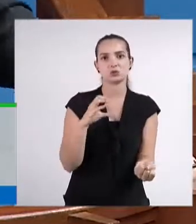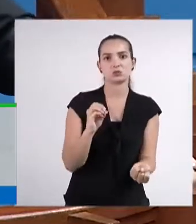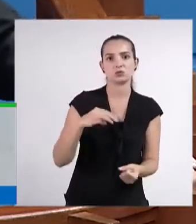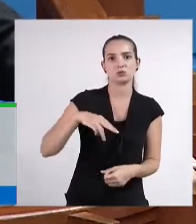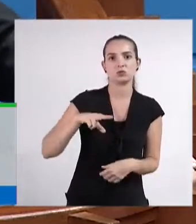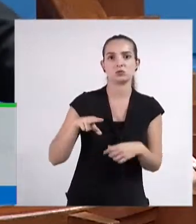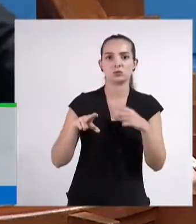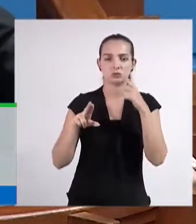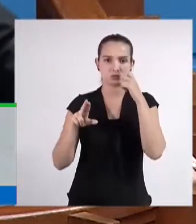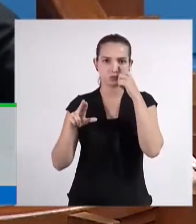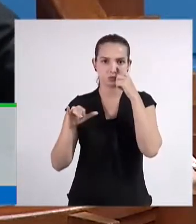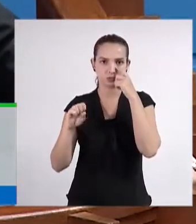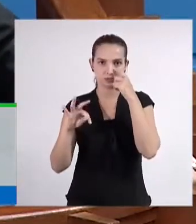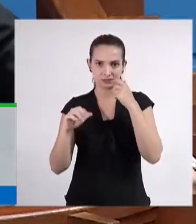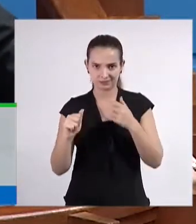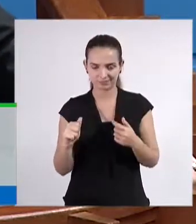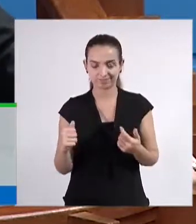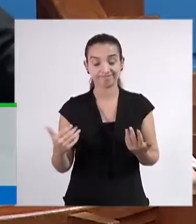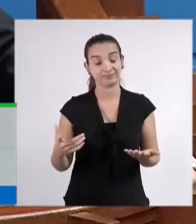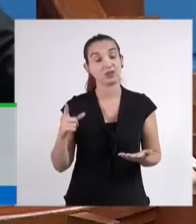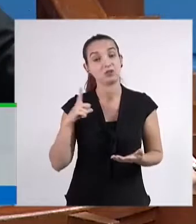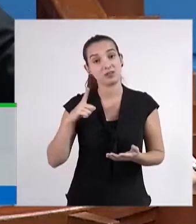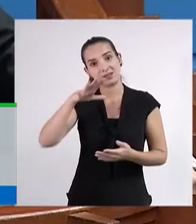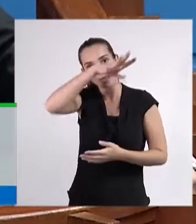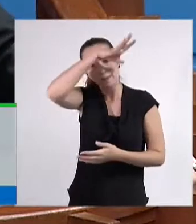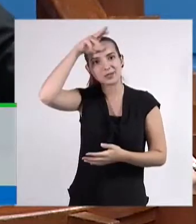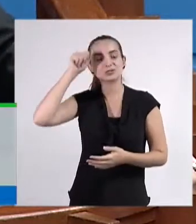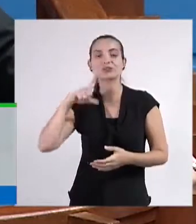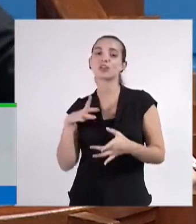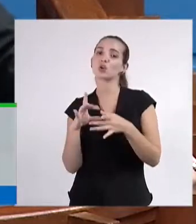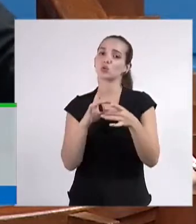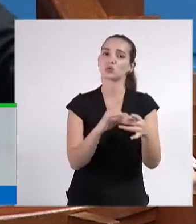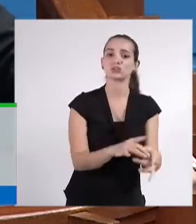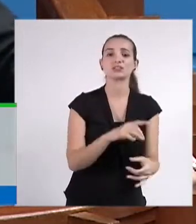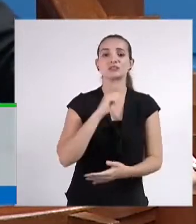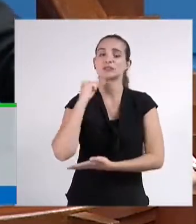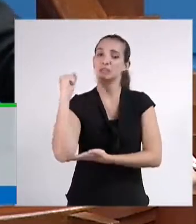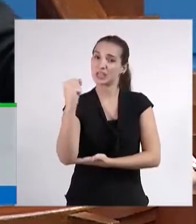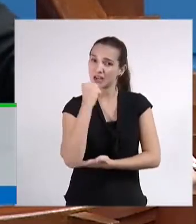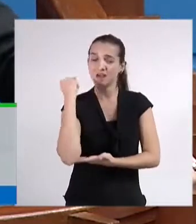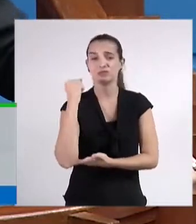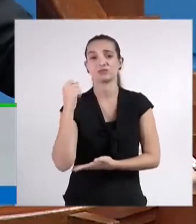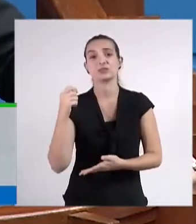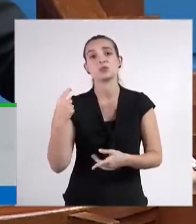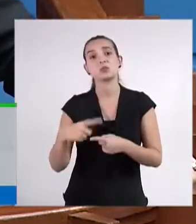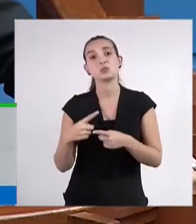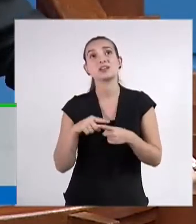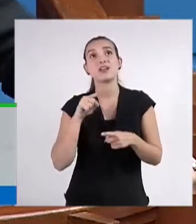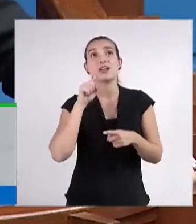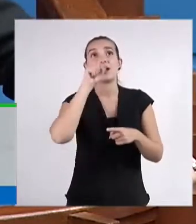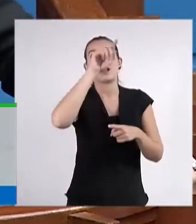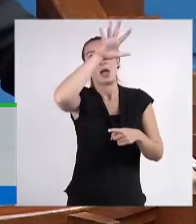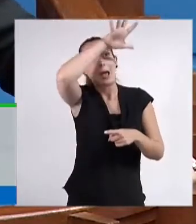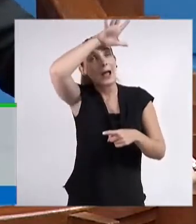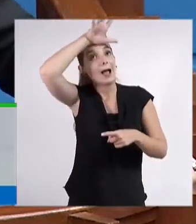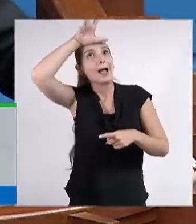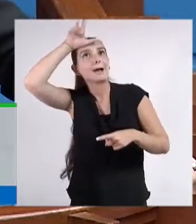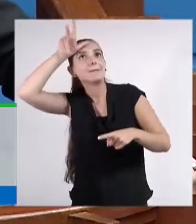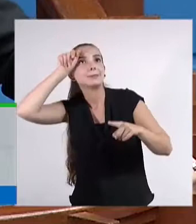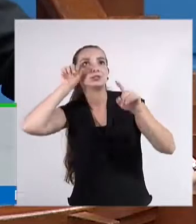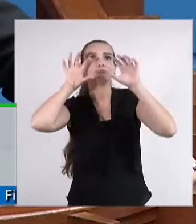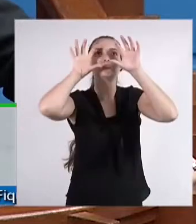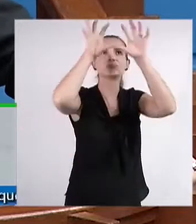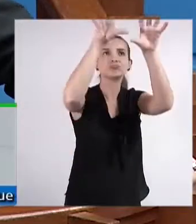Então, lá na Amazônia, tem situações graves, daqueles povos que vivem lá muitas vezes isolados, não têm